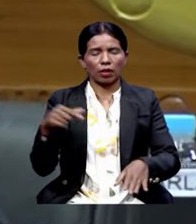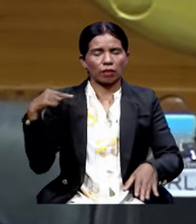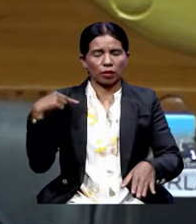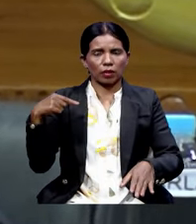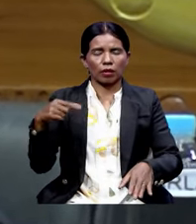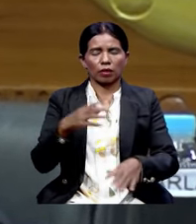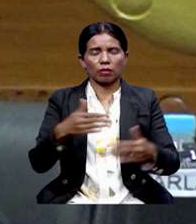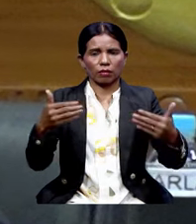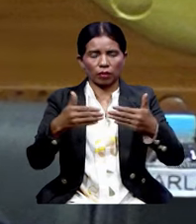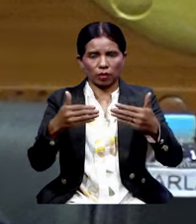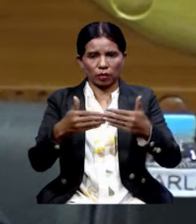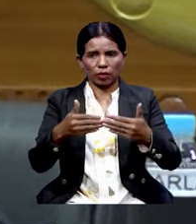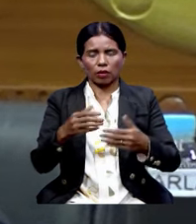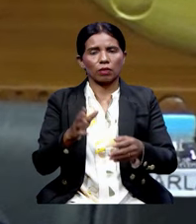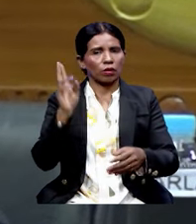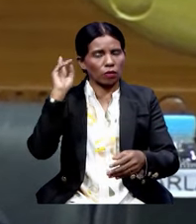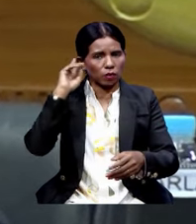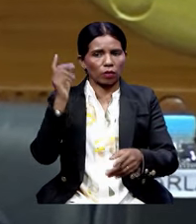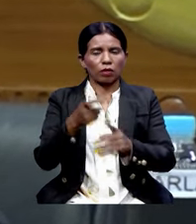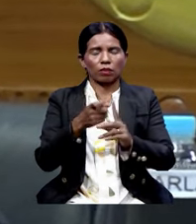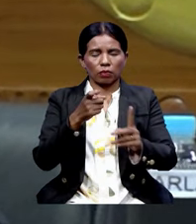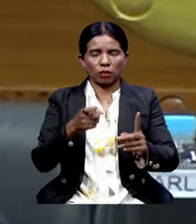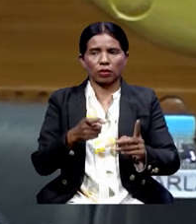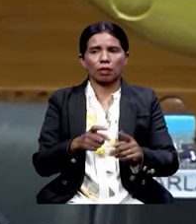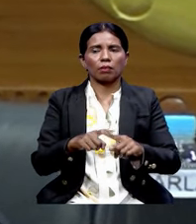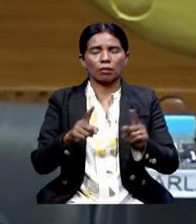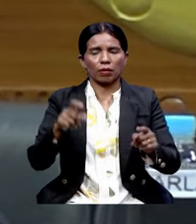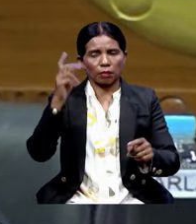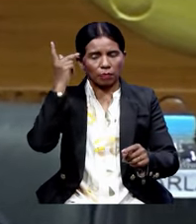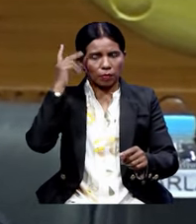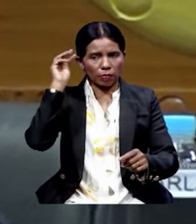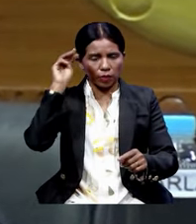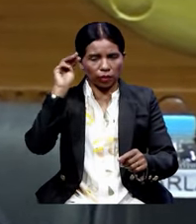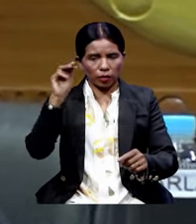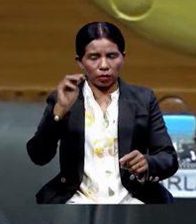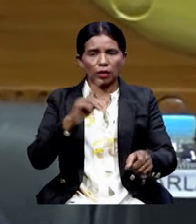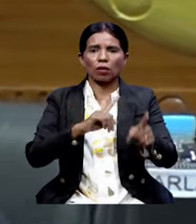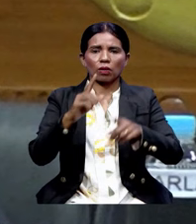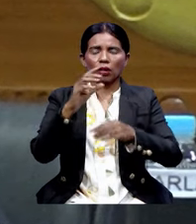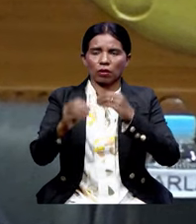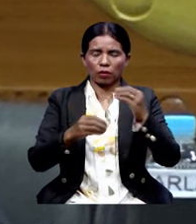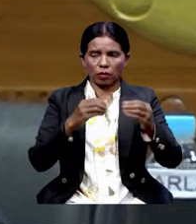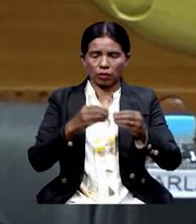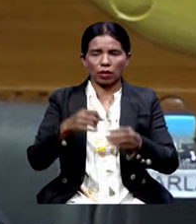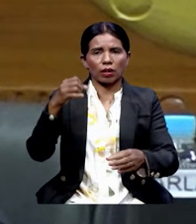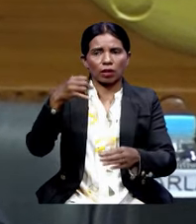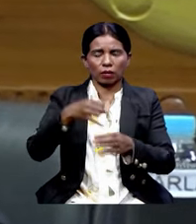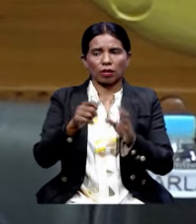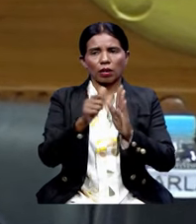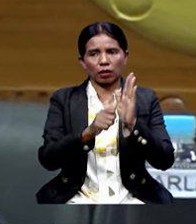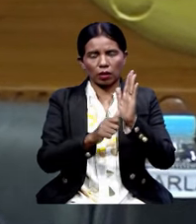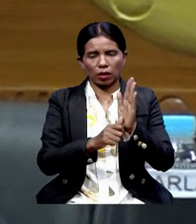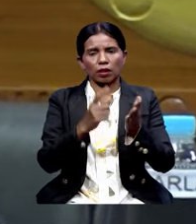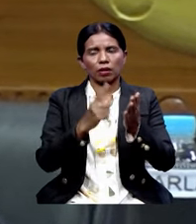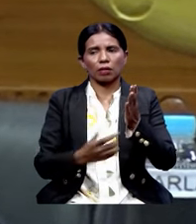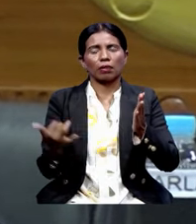maritima terrestre, ho de rona direta, ma be su excelens premier ministro si explica, inclui ho agenda seda mak halo,